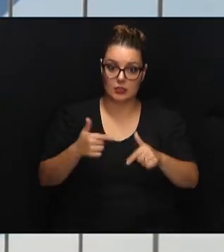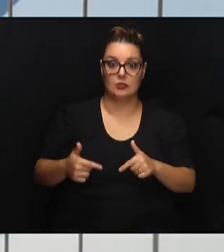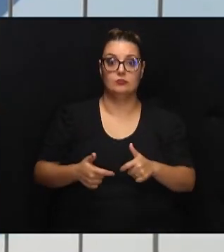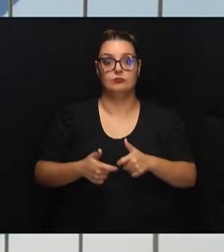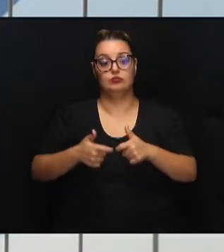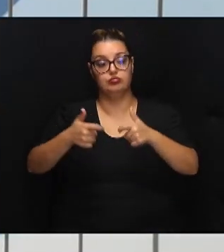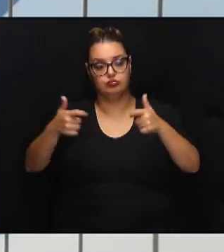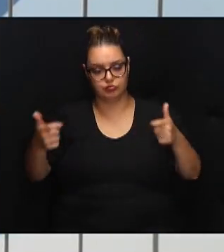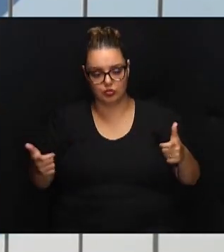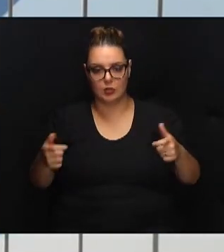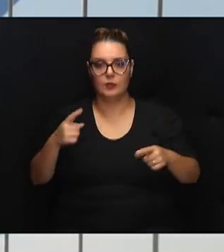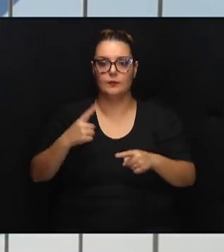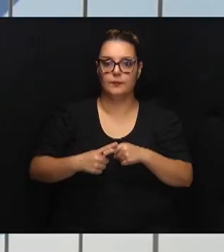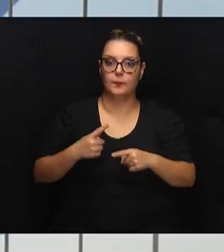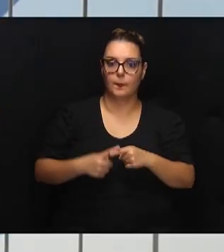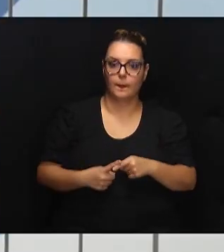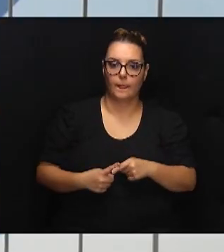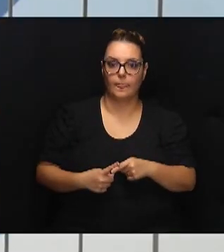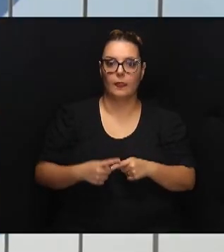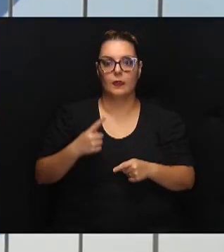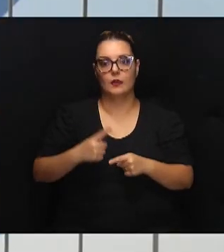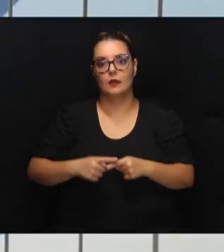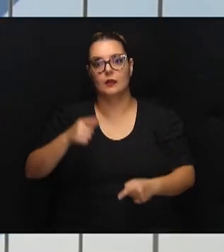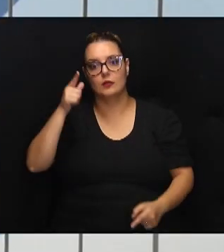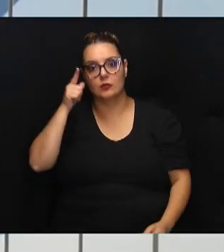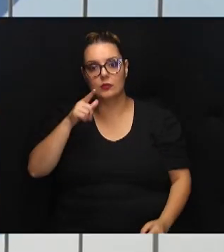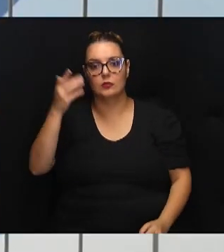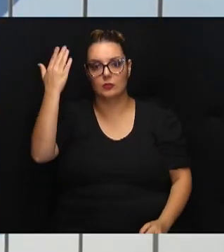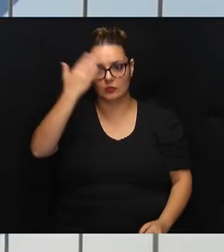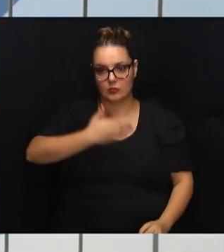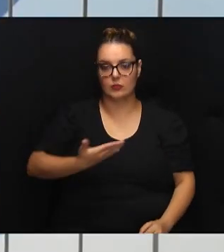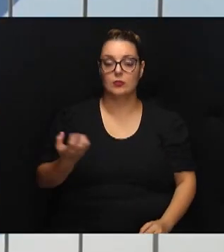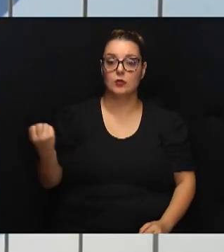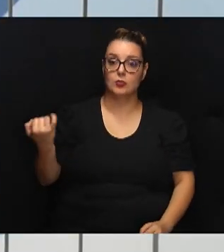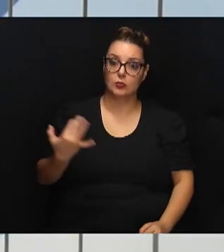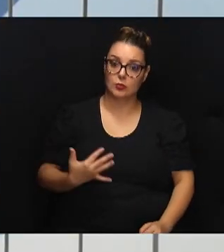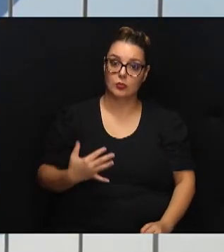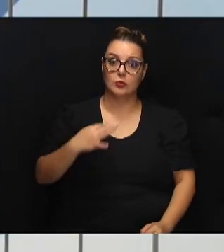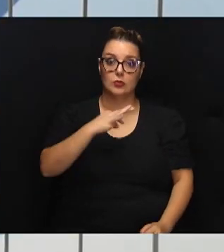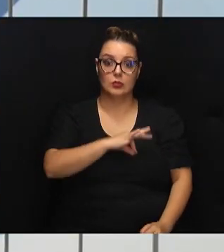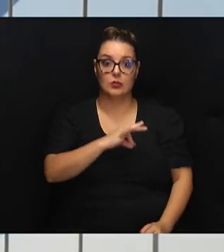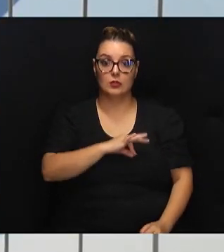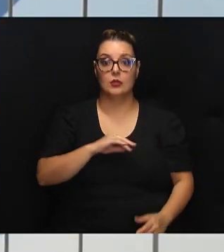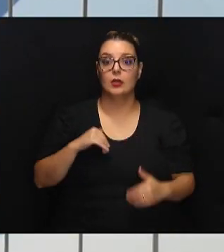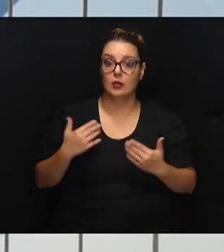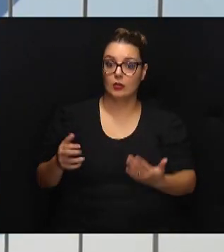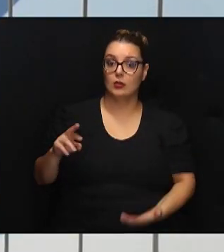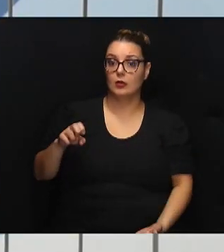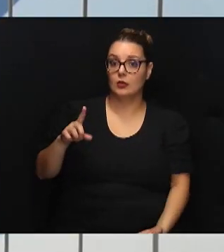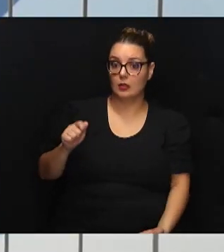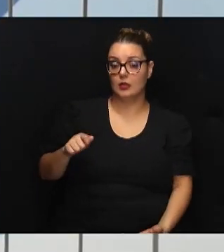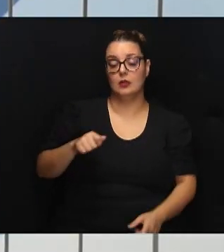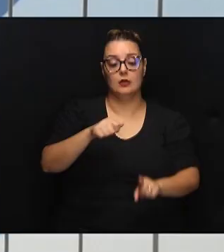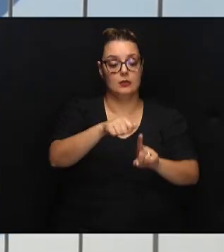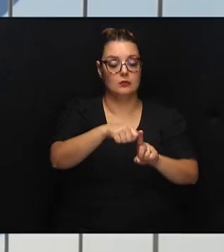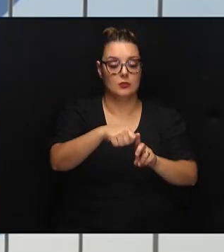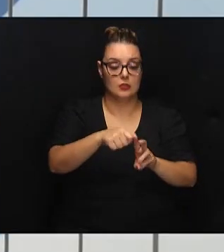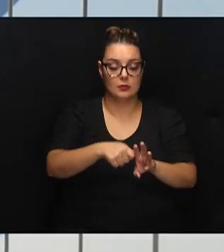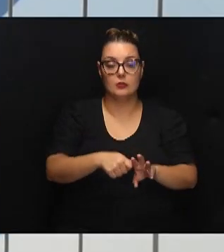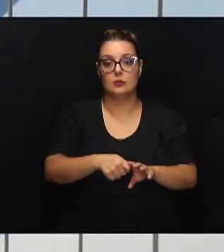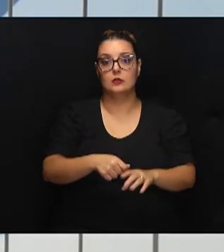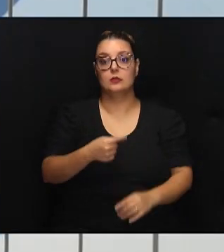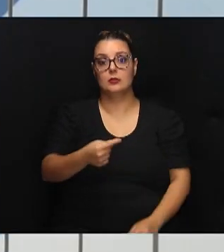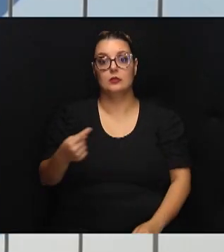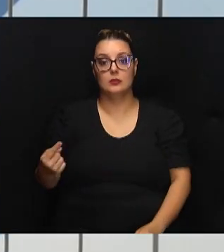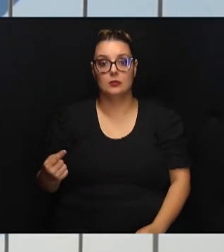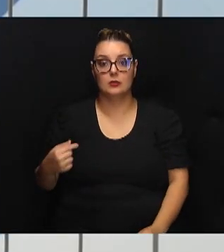muito. Por quê? Porque ele não consegue comprovar o quanto ele ganha, qual é a renda mensal dele por mês.